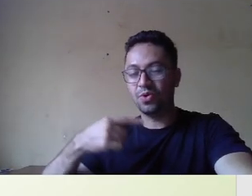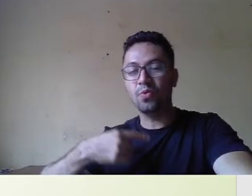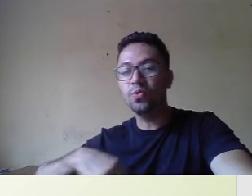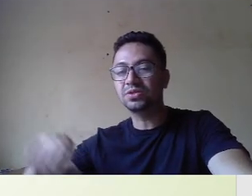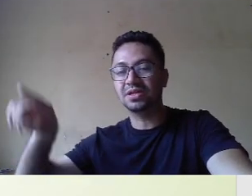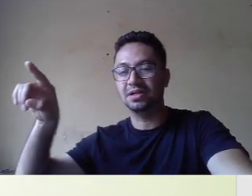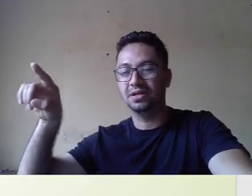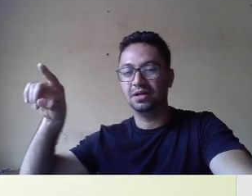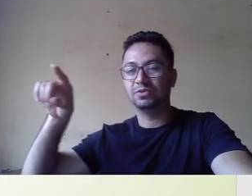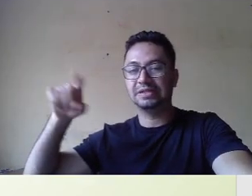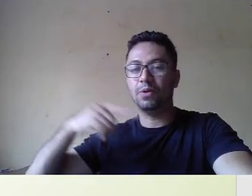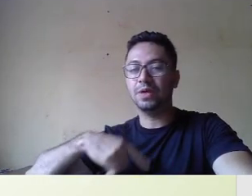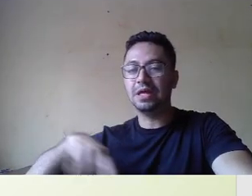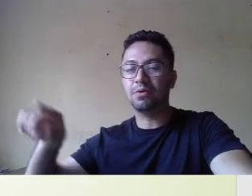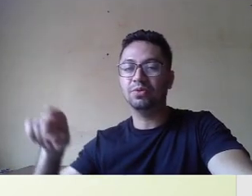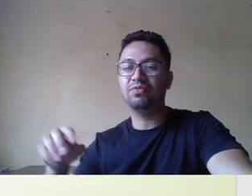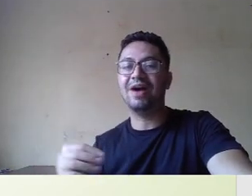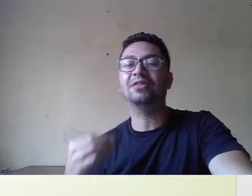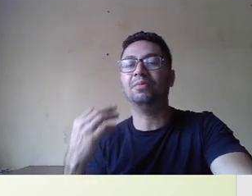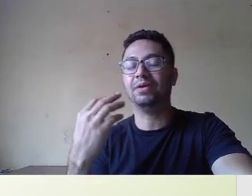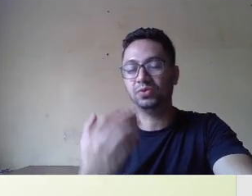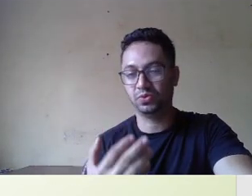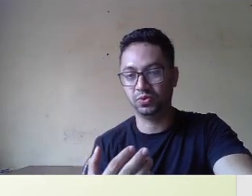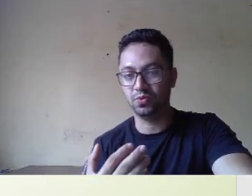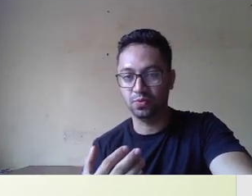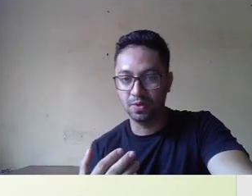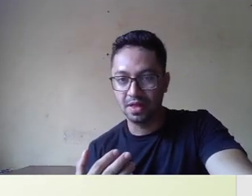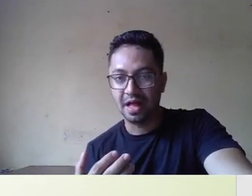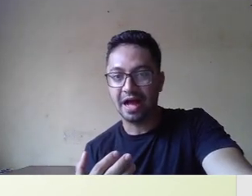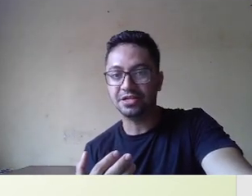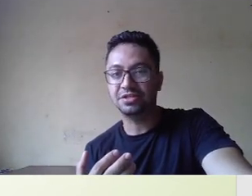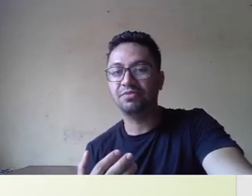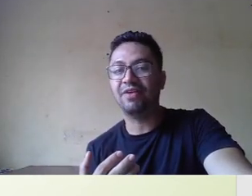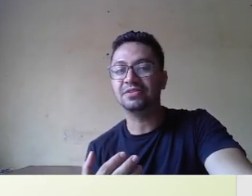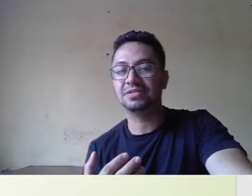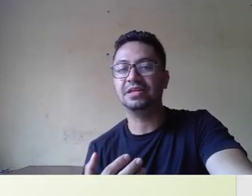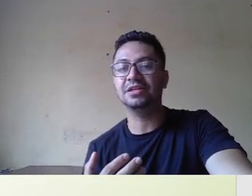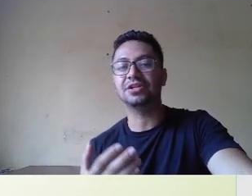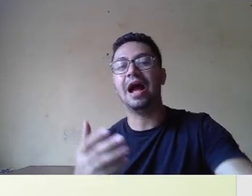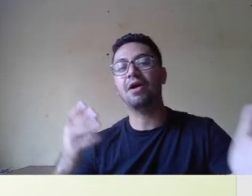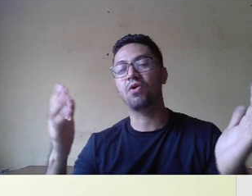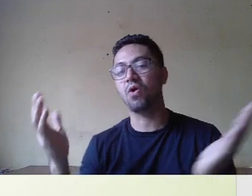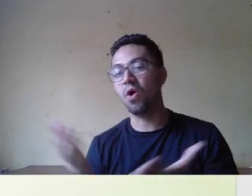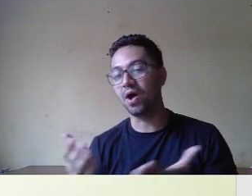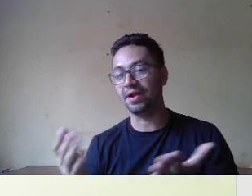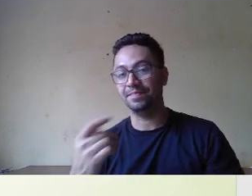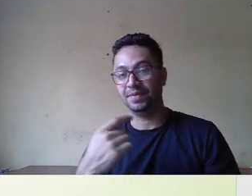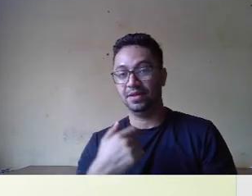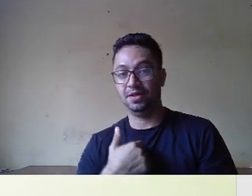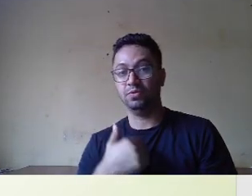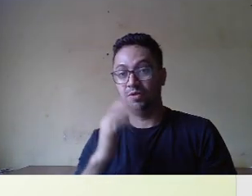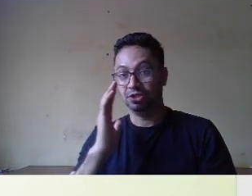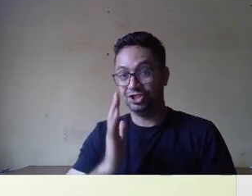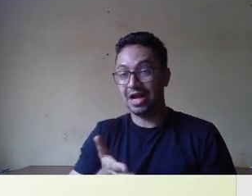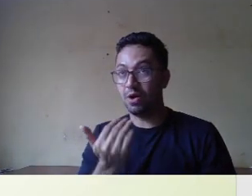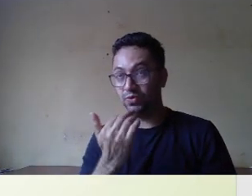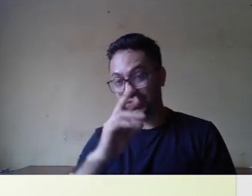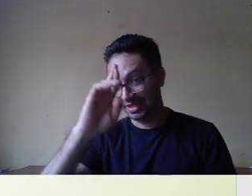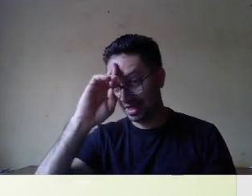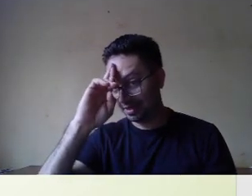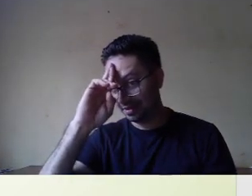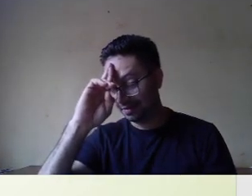A gente não usa o sinal ir quando vai tomar um suco. A gente faz o seguinte, agora eu